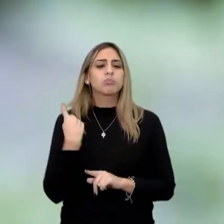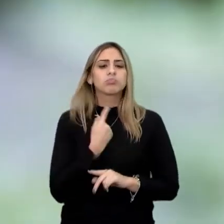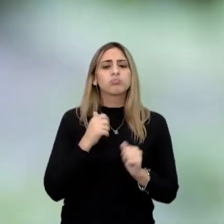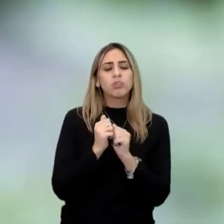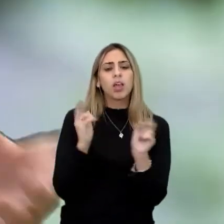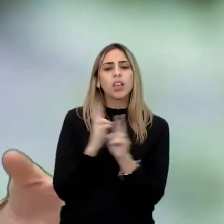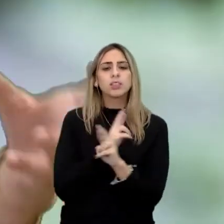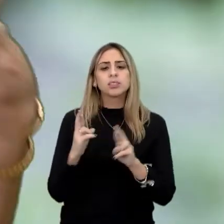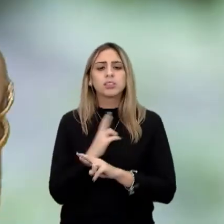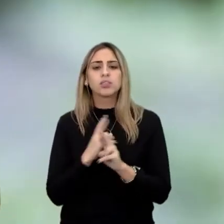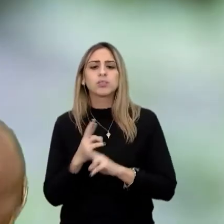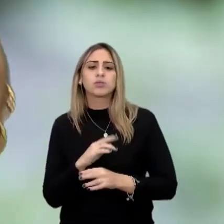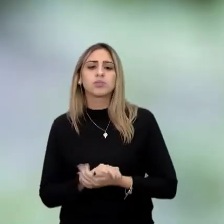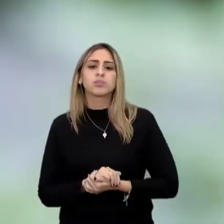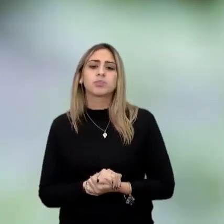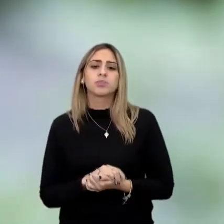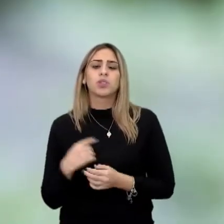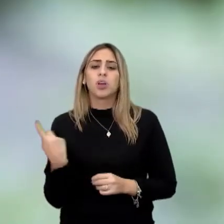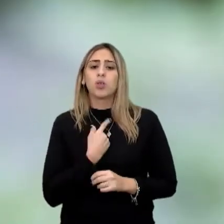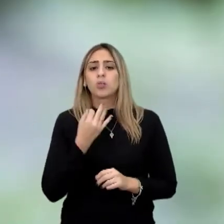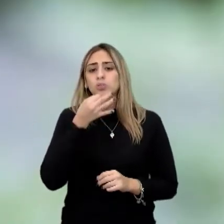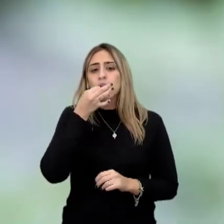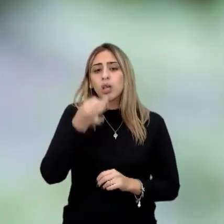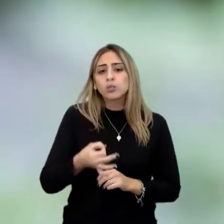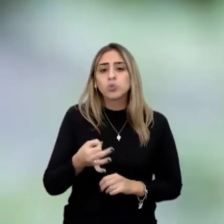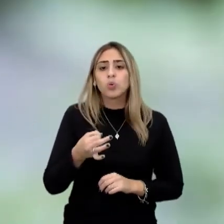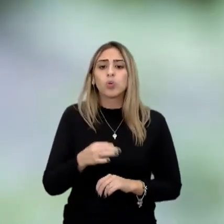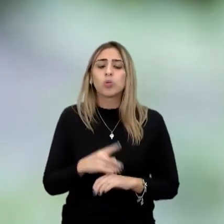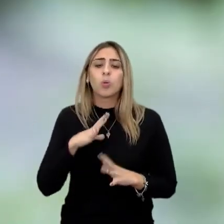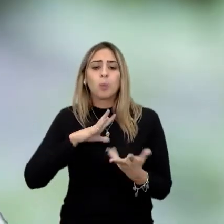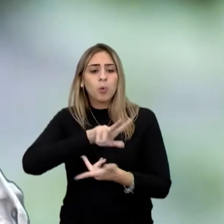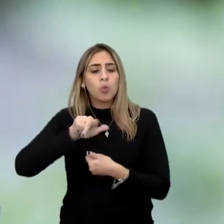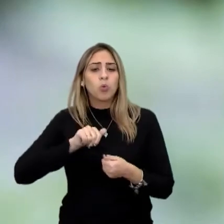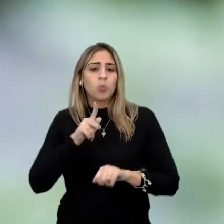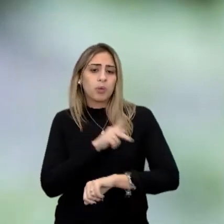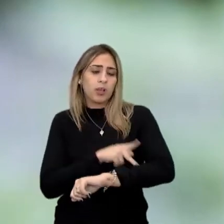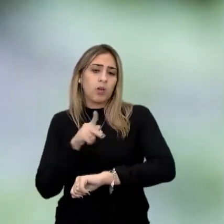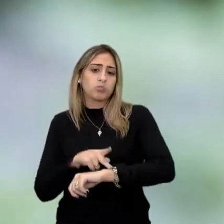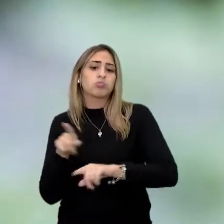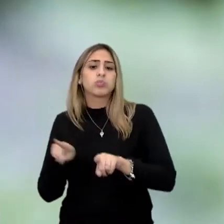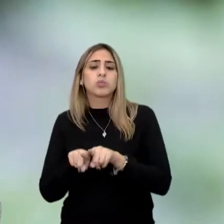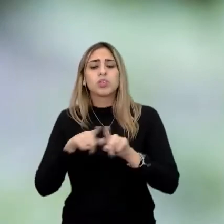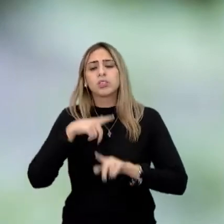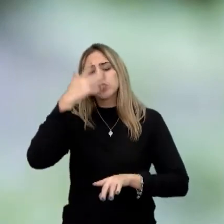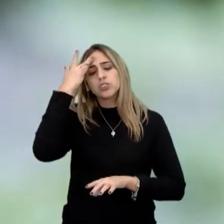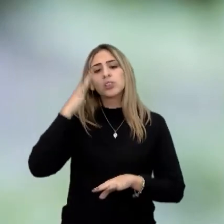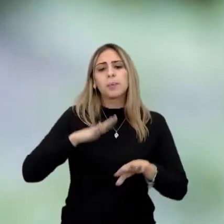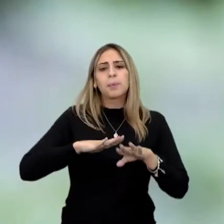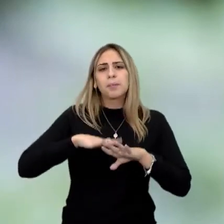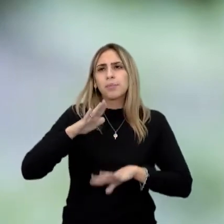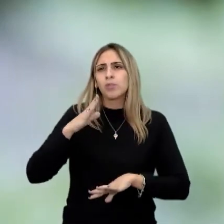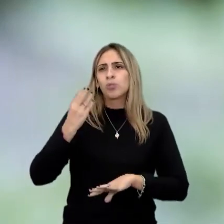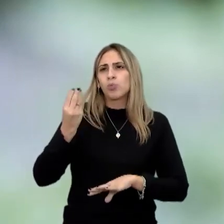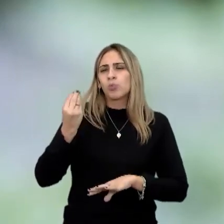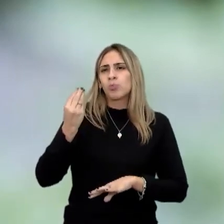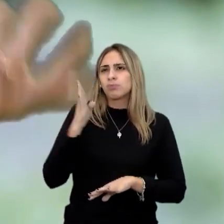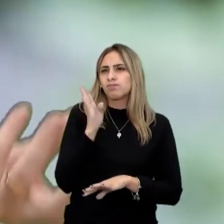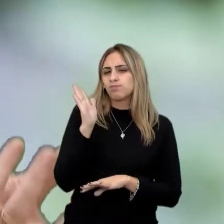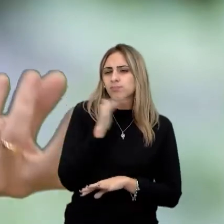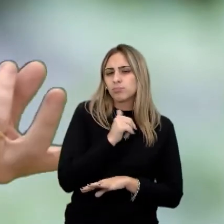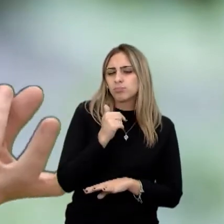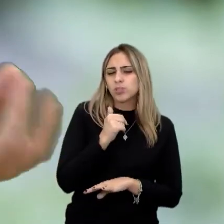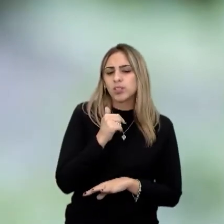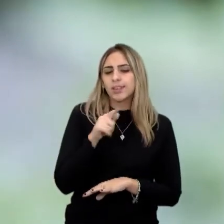relacionadas ao algoritmo, aos nossos assuntos pertinentes ao mundo pedagógico. E tem gente também que é muito mal intencionada, né? O que ela pode fazer